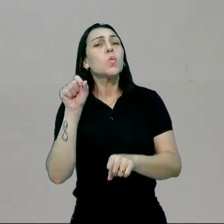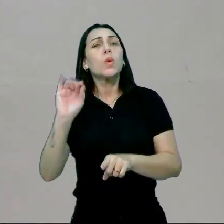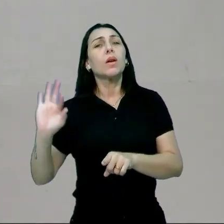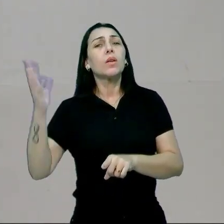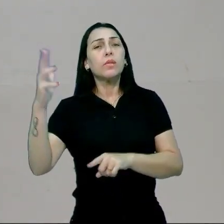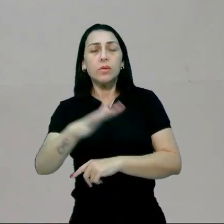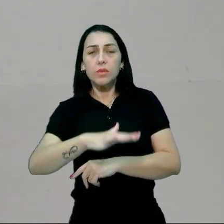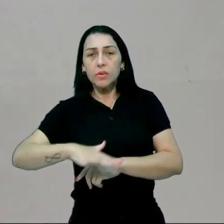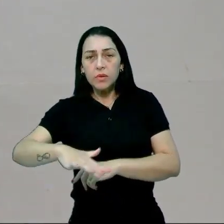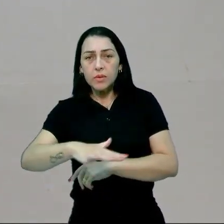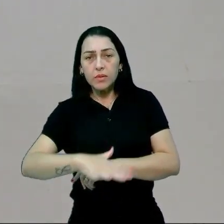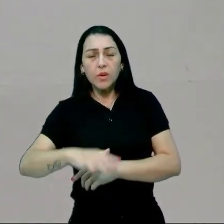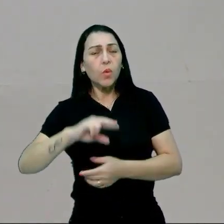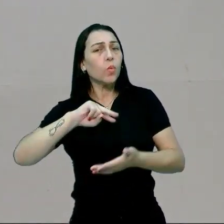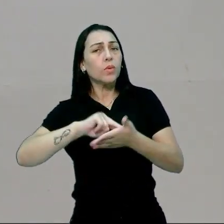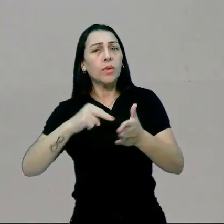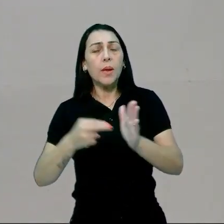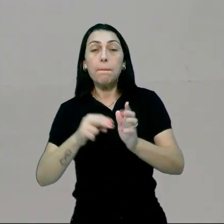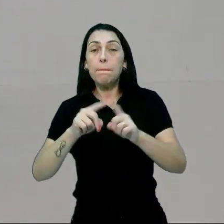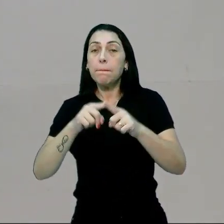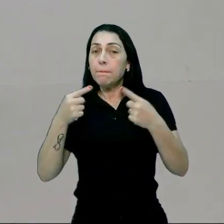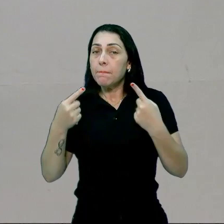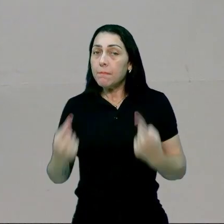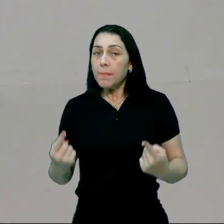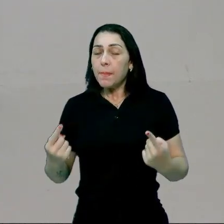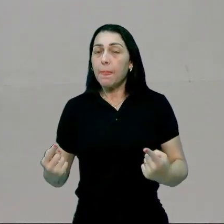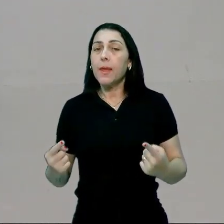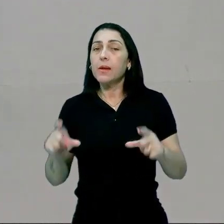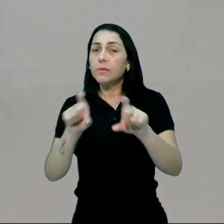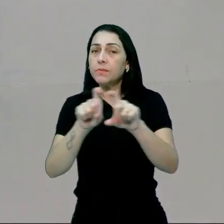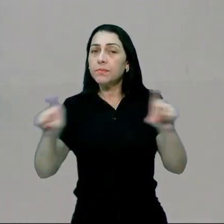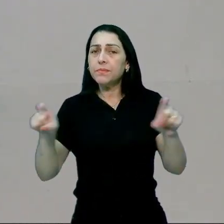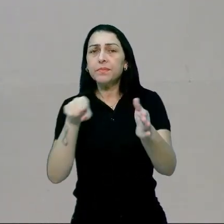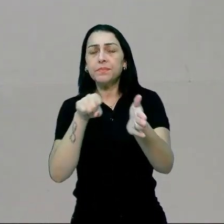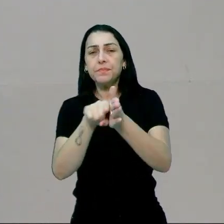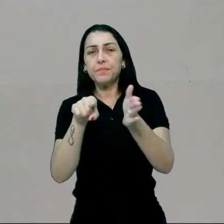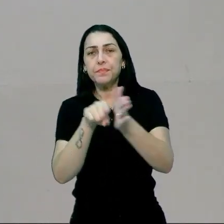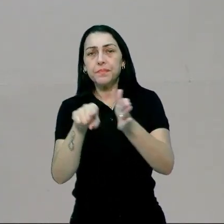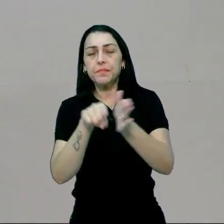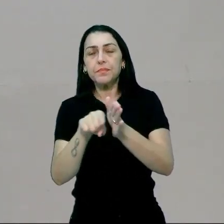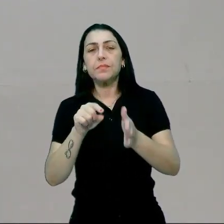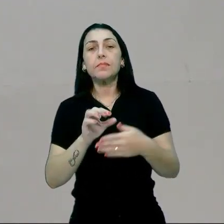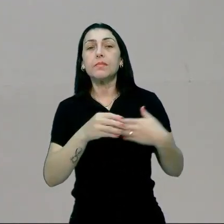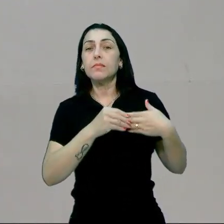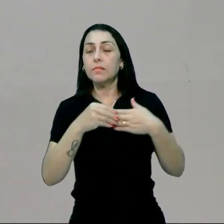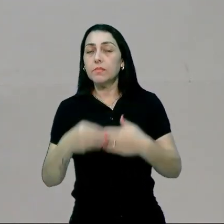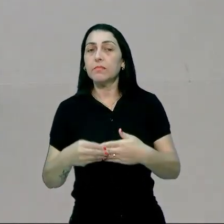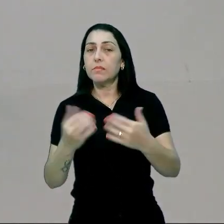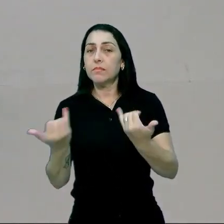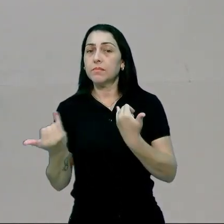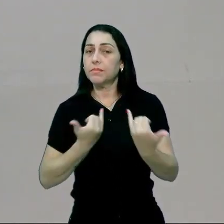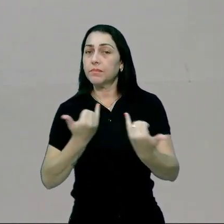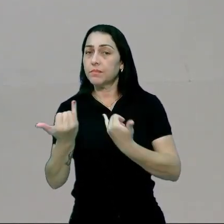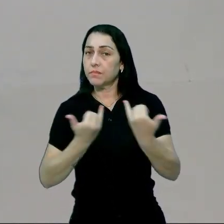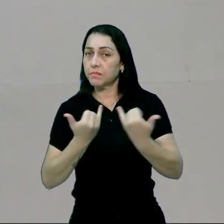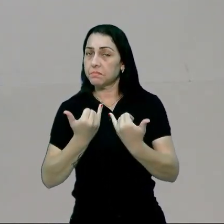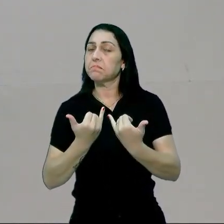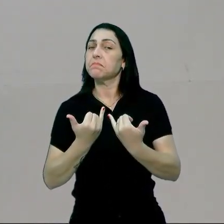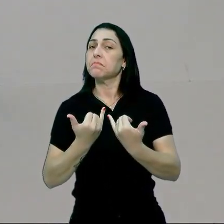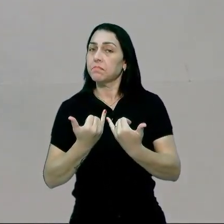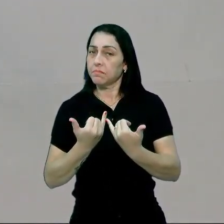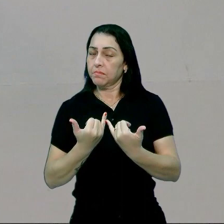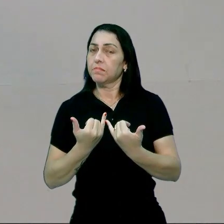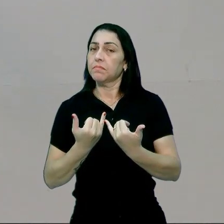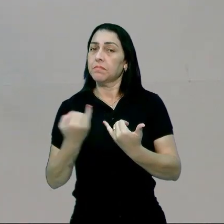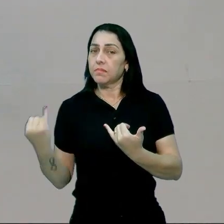fenômeno social. Mas o enunciado dessa questão, ele traz uma informação bastante